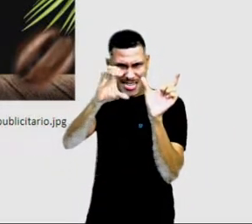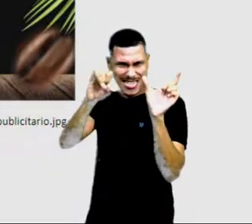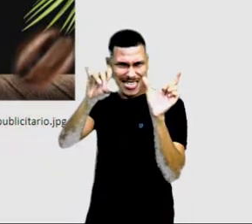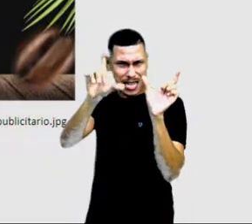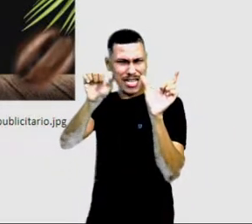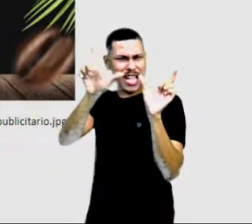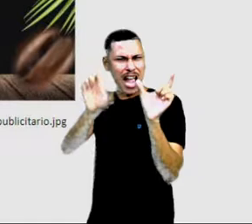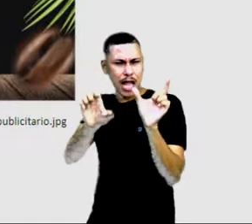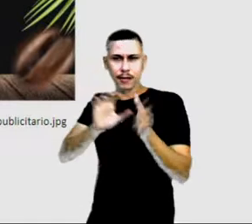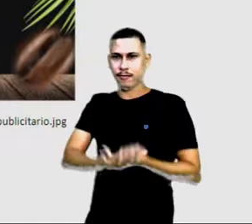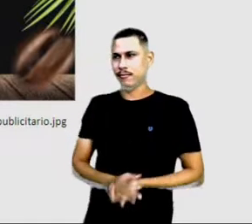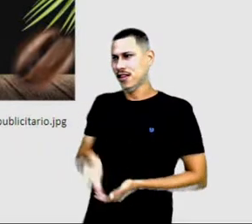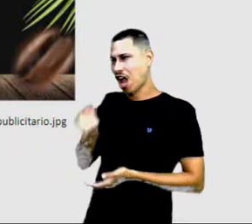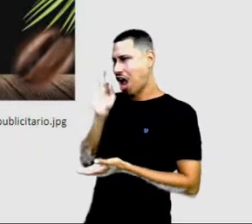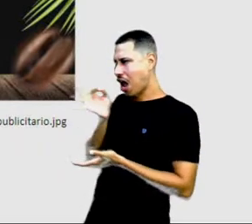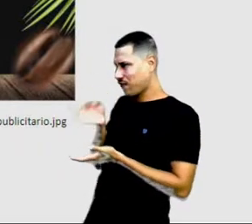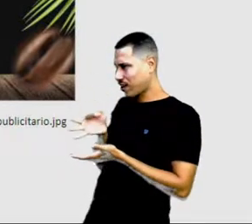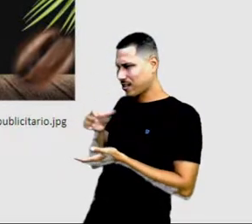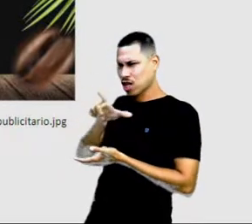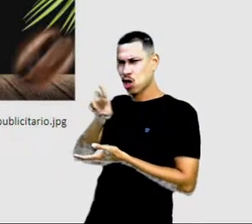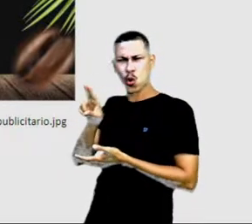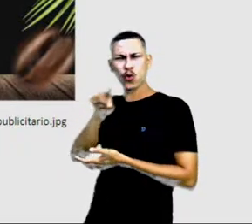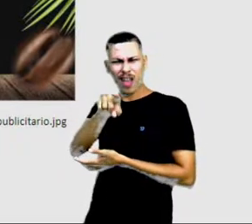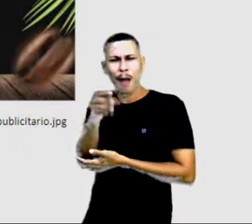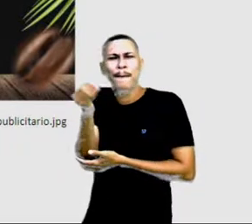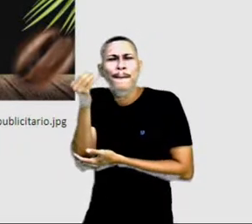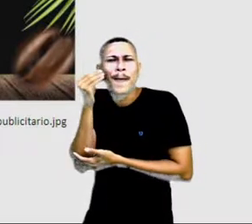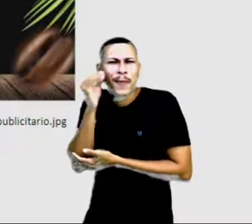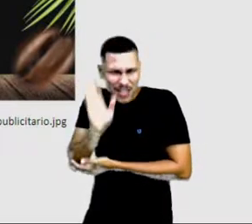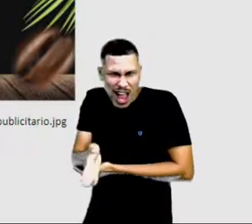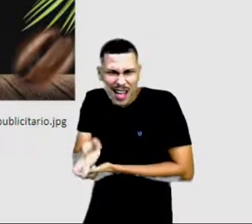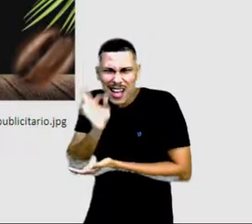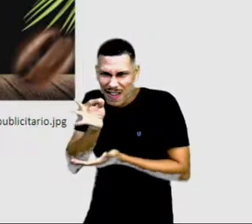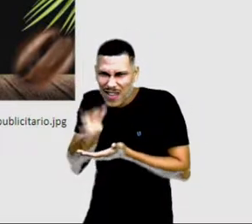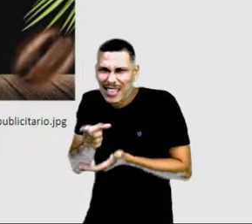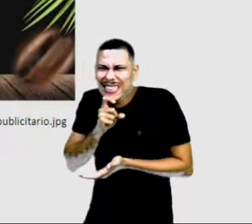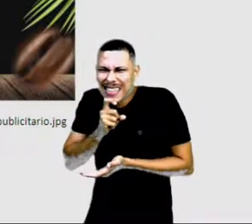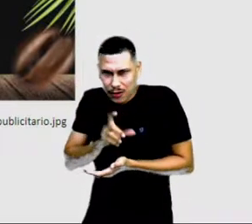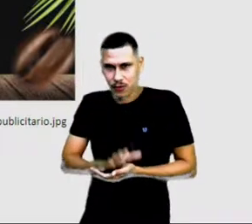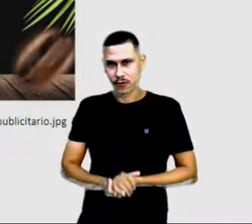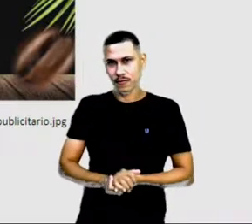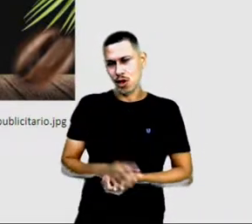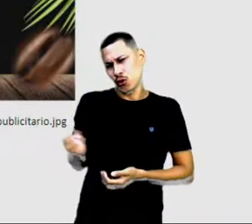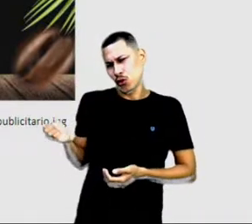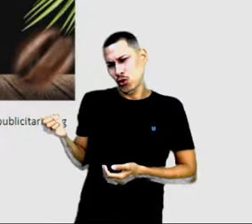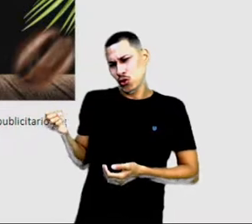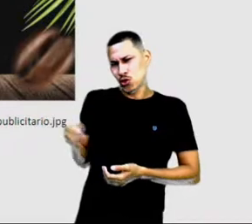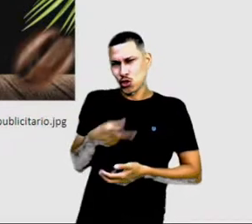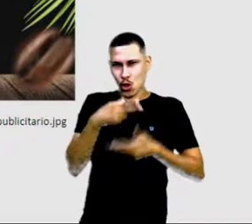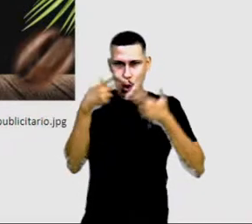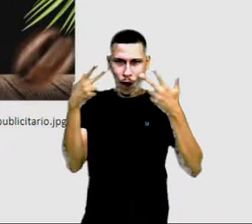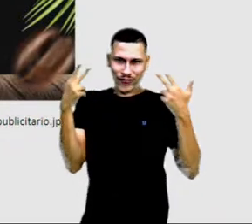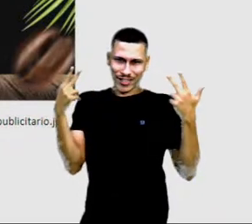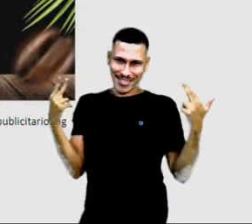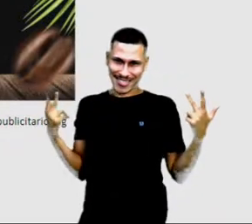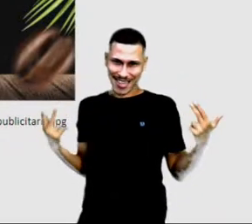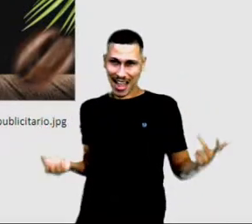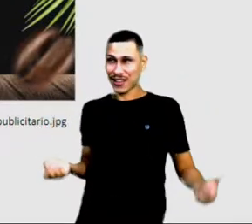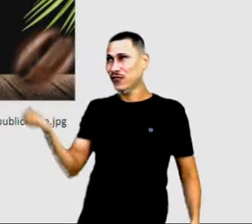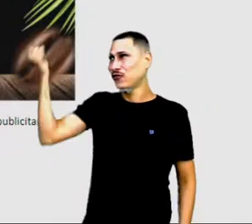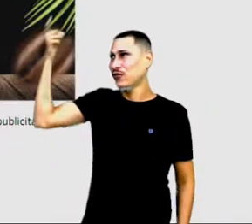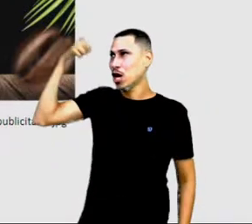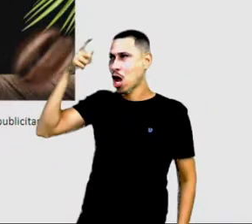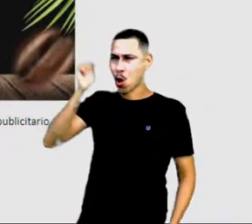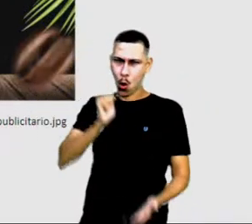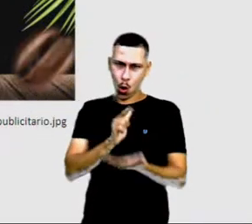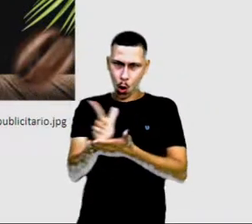Lu. Você já experimentou um café gelado? Aqui tem. Então, novidade do verão. Compre um e ganhe outro.